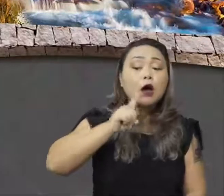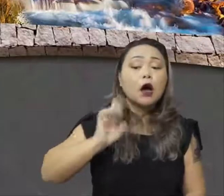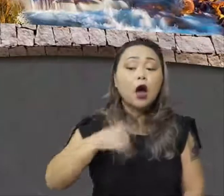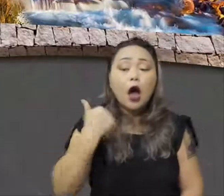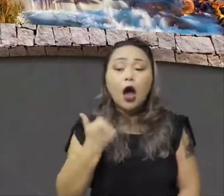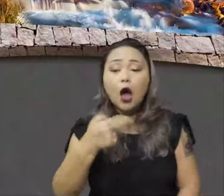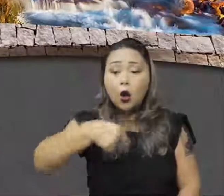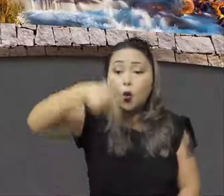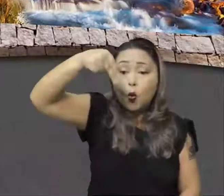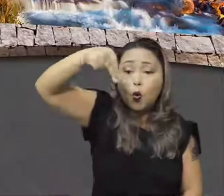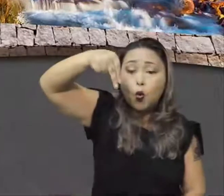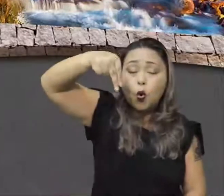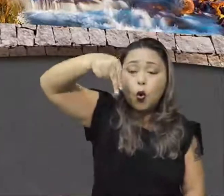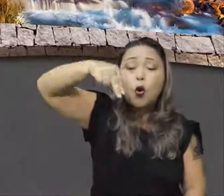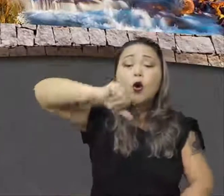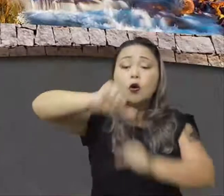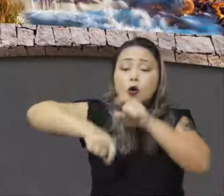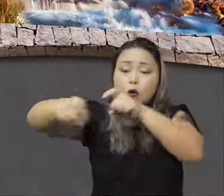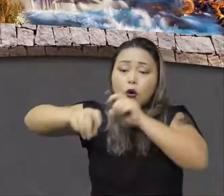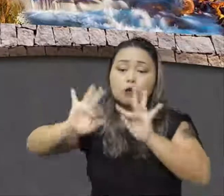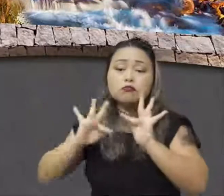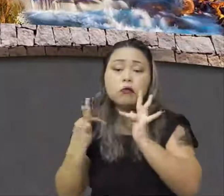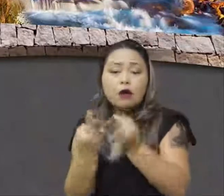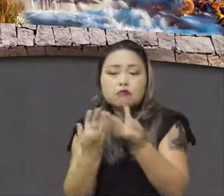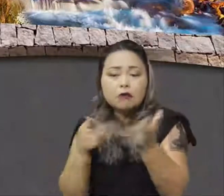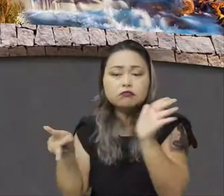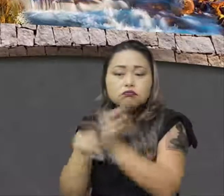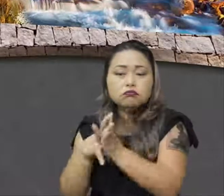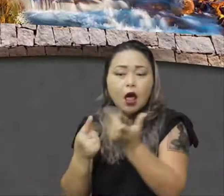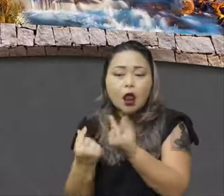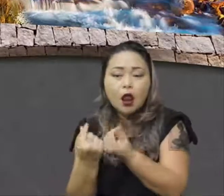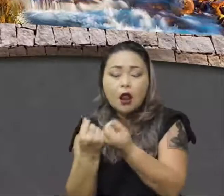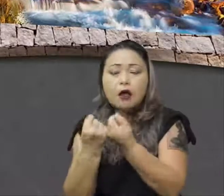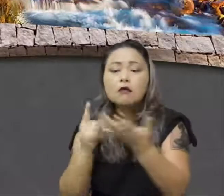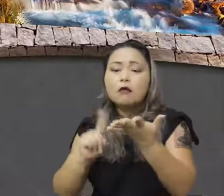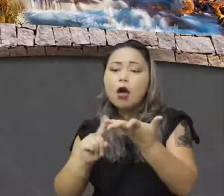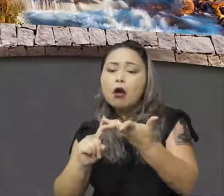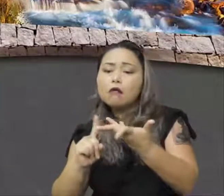esse norte que transformou-se numa agricultura familiar, policultura.